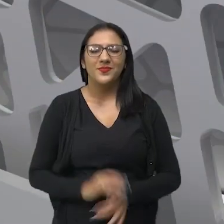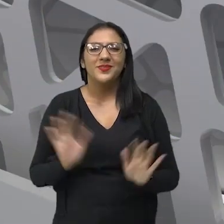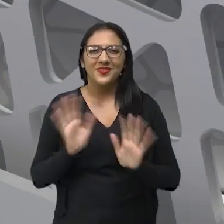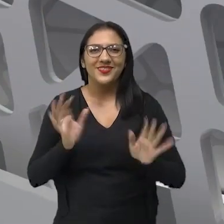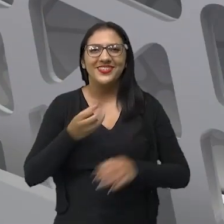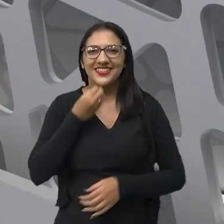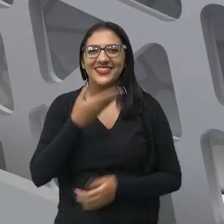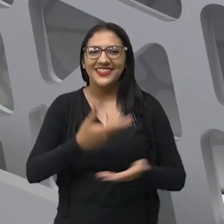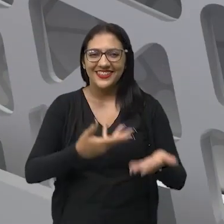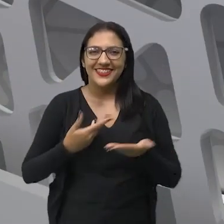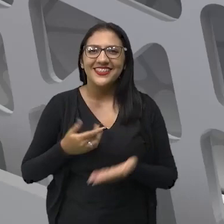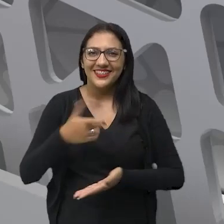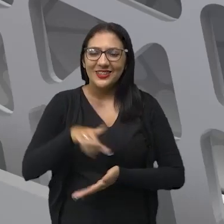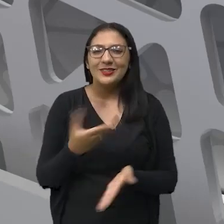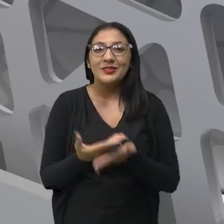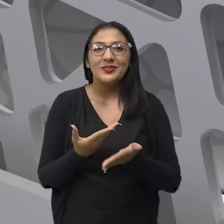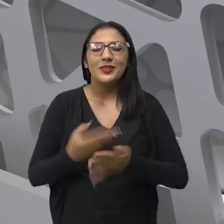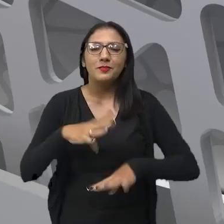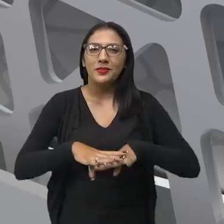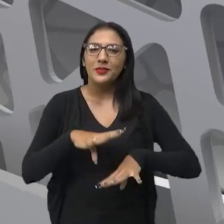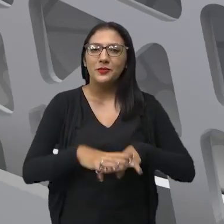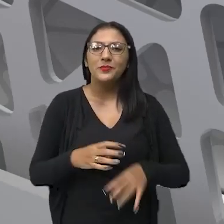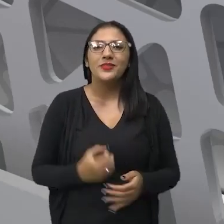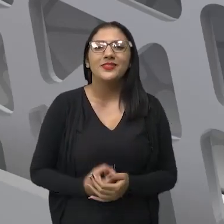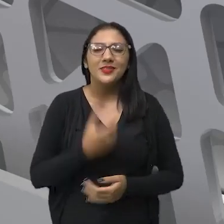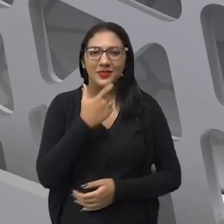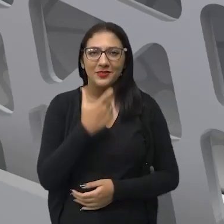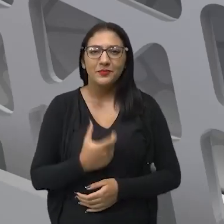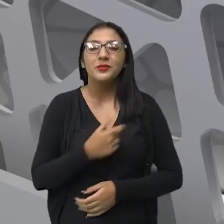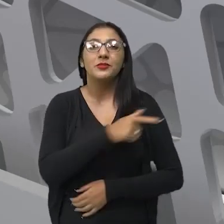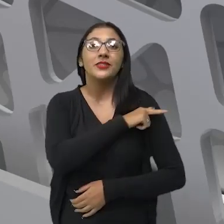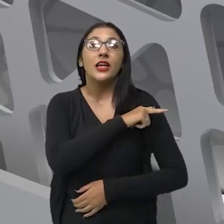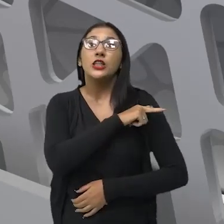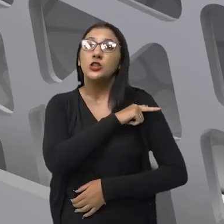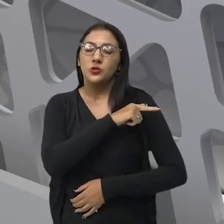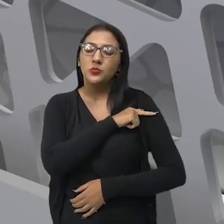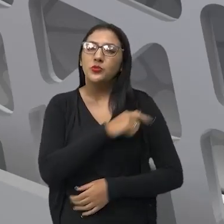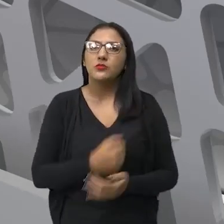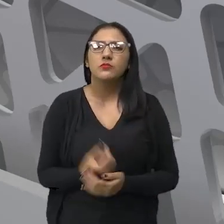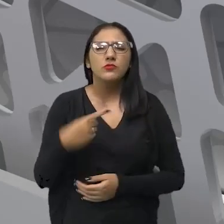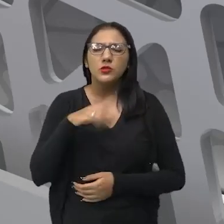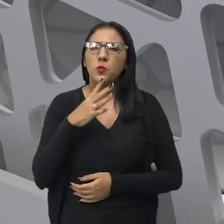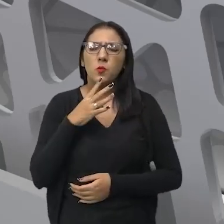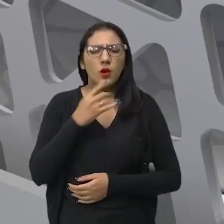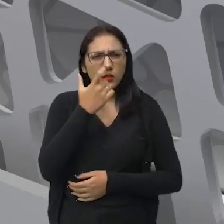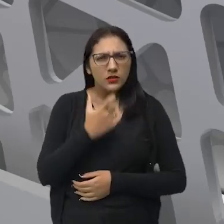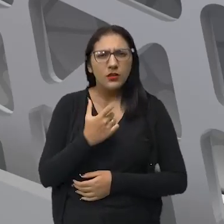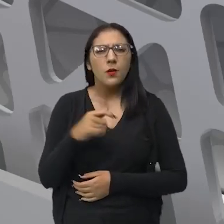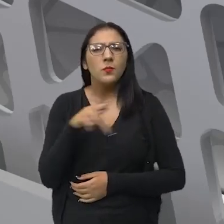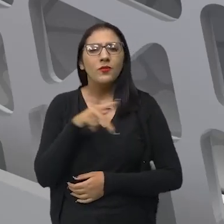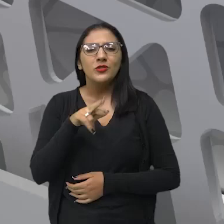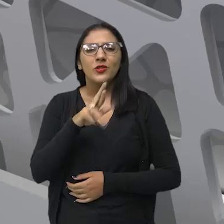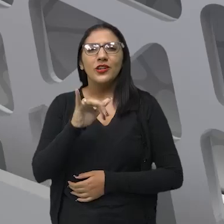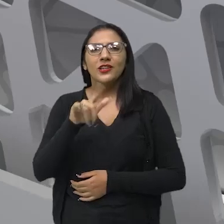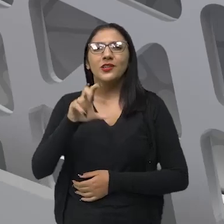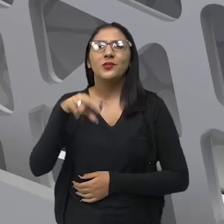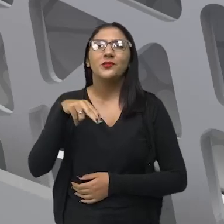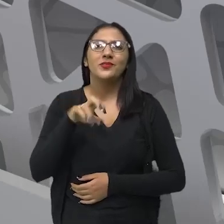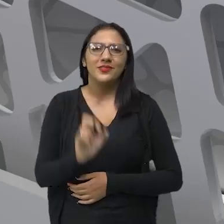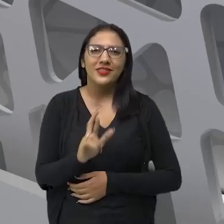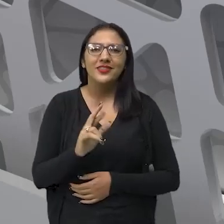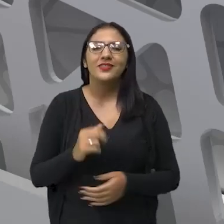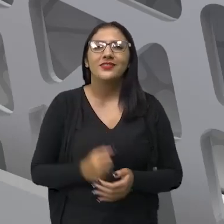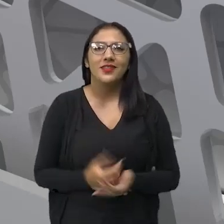Olá, sejam bem-vindos a mais uma aula de matemática aqui do 7º ano. Para você que ainda não me conhece, eu sou o professor Rio, né? E eu